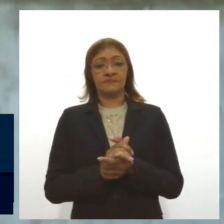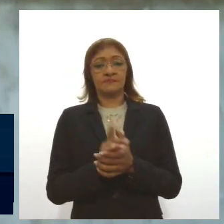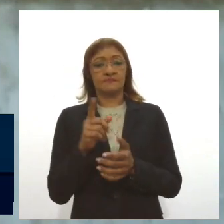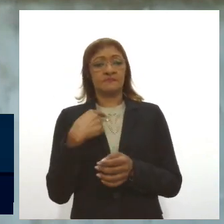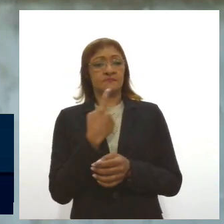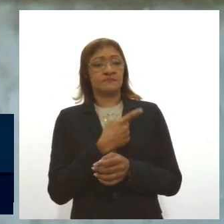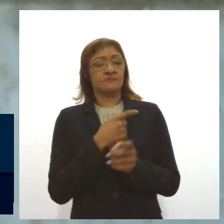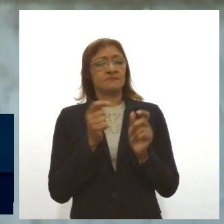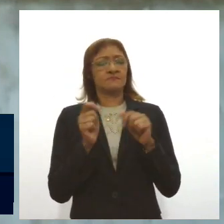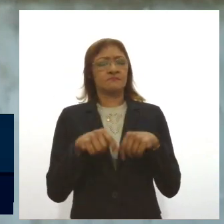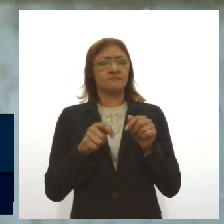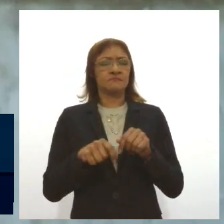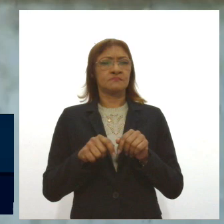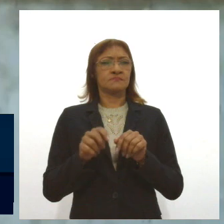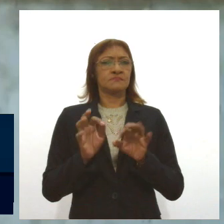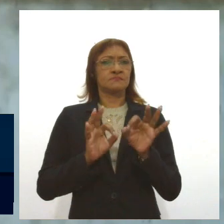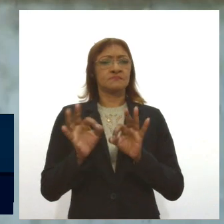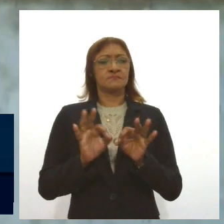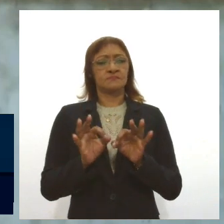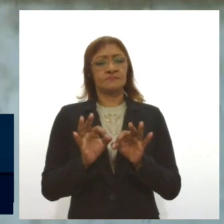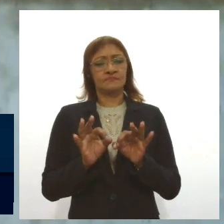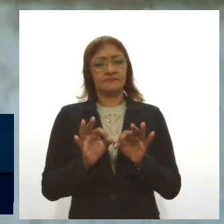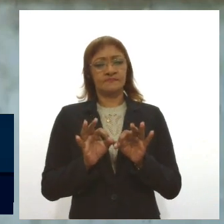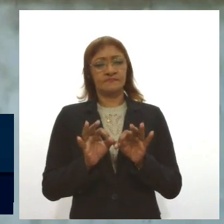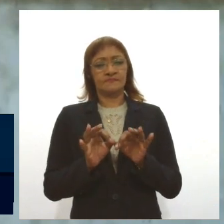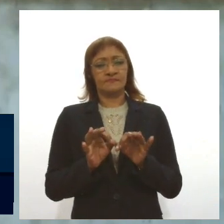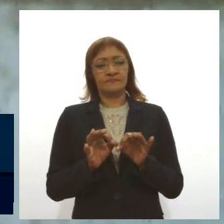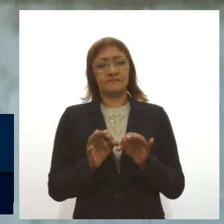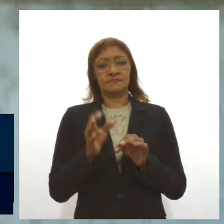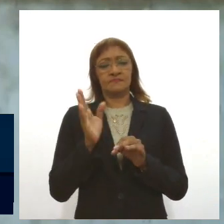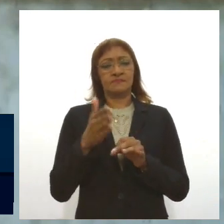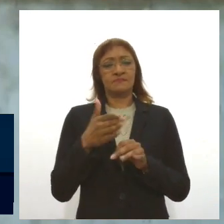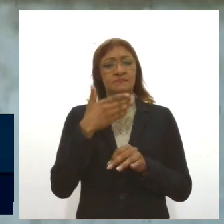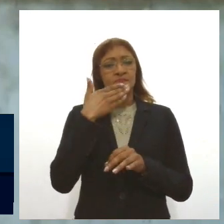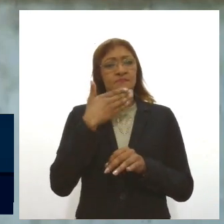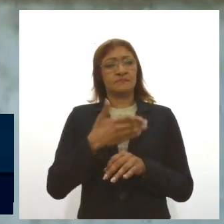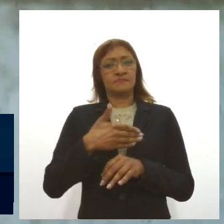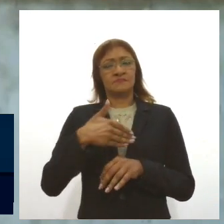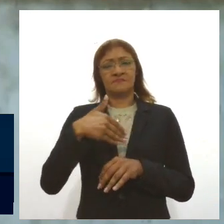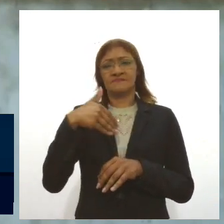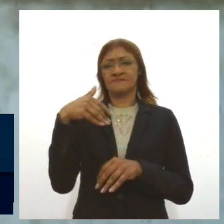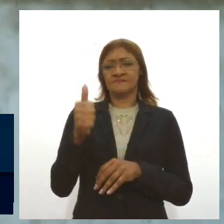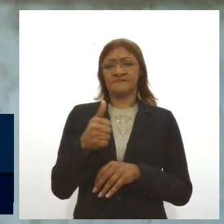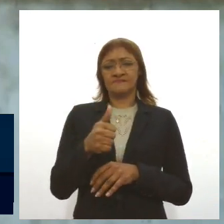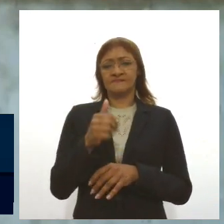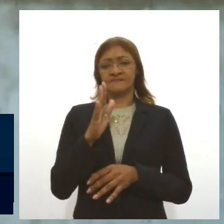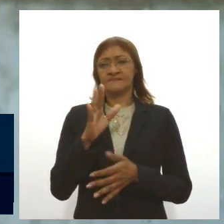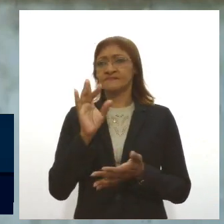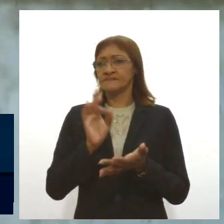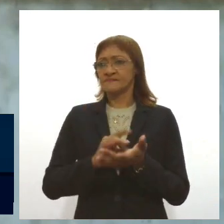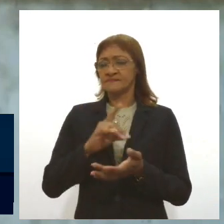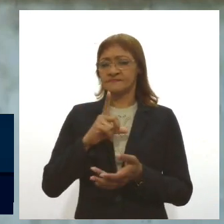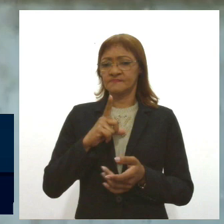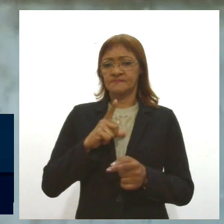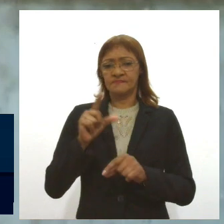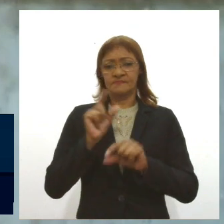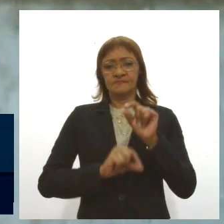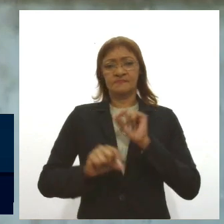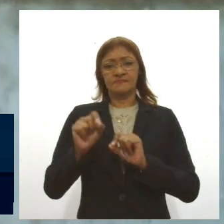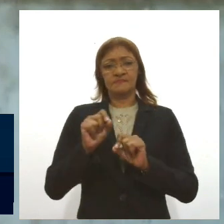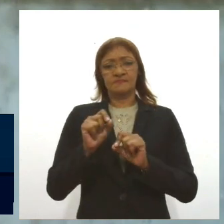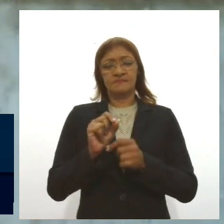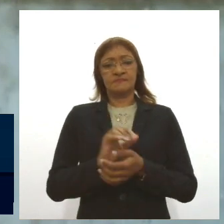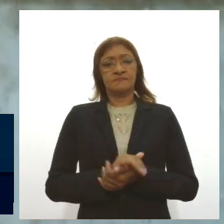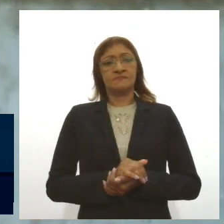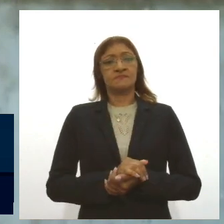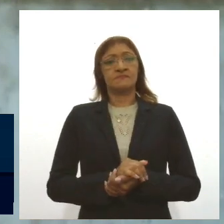ano. E para poder ter uma atuação mais precisa e mais eficiente, a gente, inclusive,